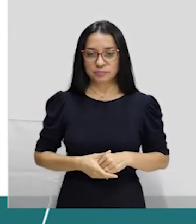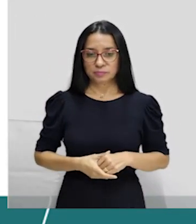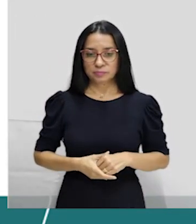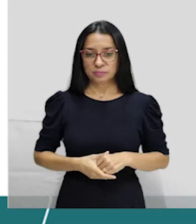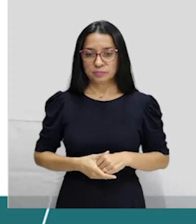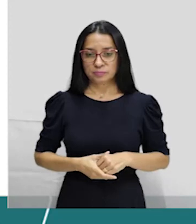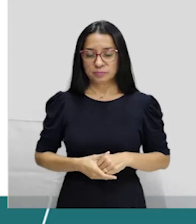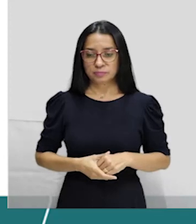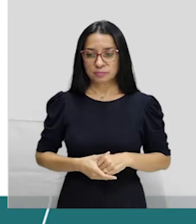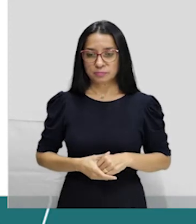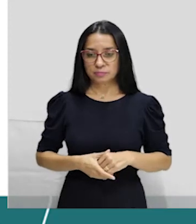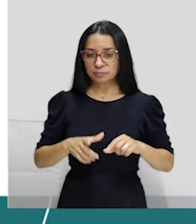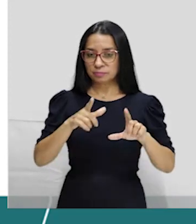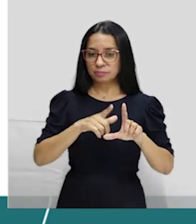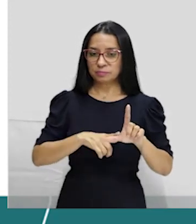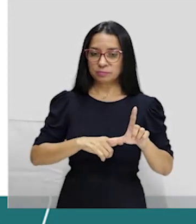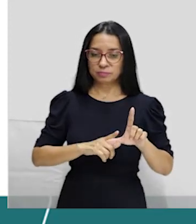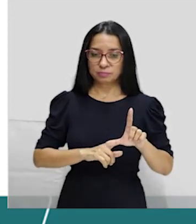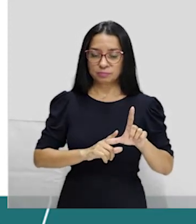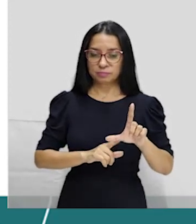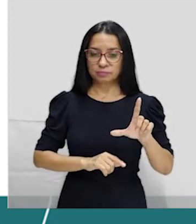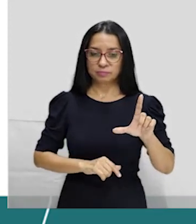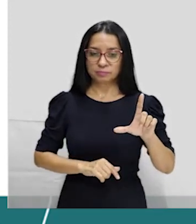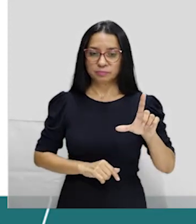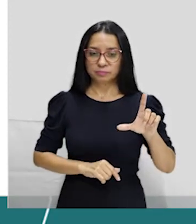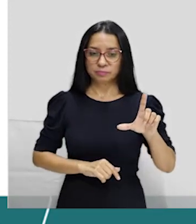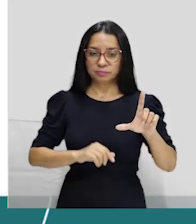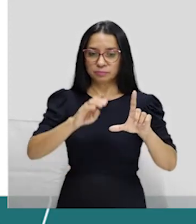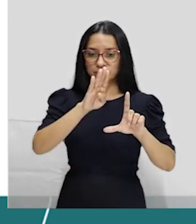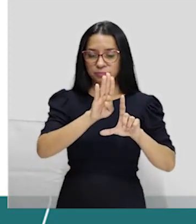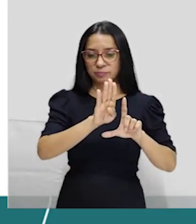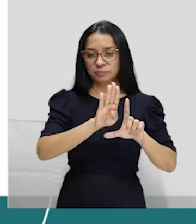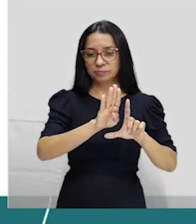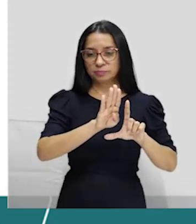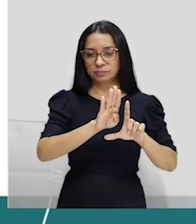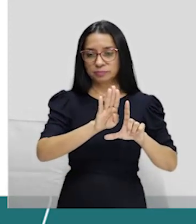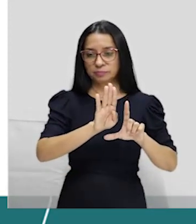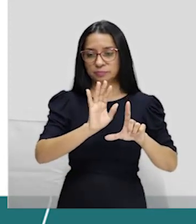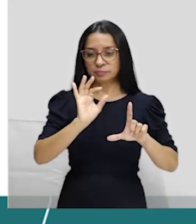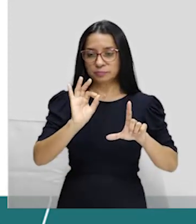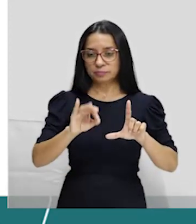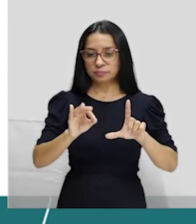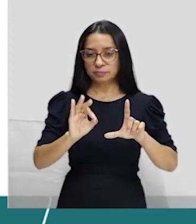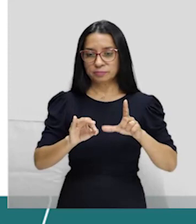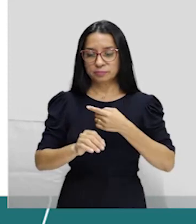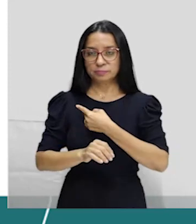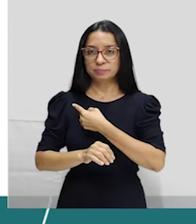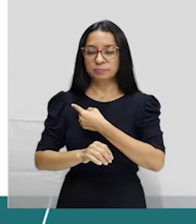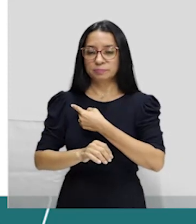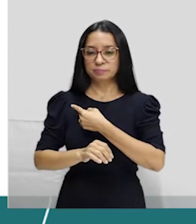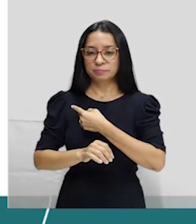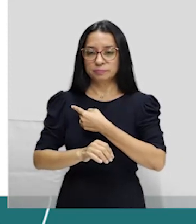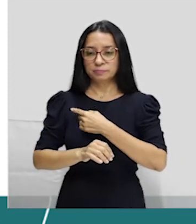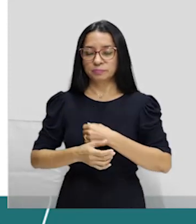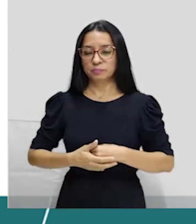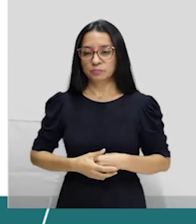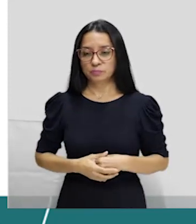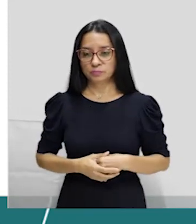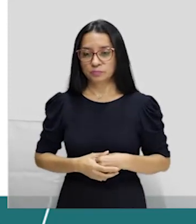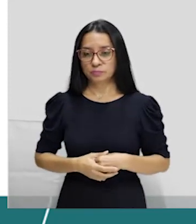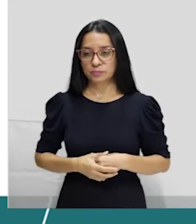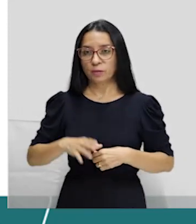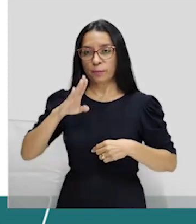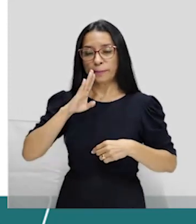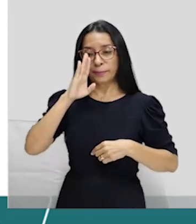Ocidental, é uma região caracterizada pelo quê? O nosso gabarito é a letra B, né, galera? Pela presença de um complexo urbano-industrial,